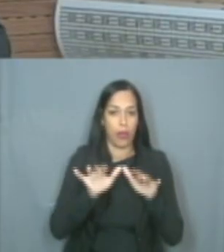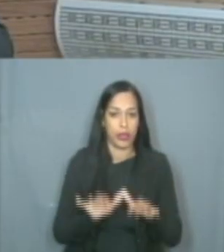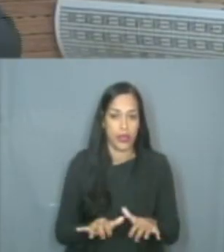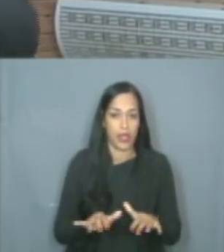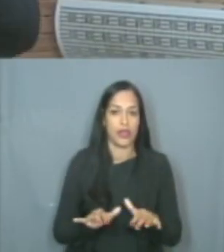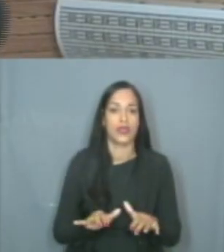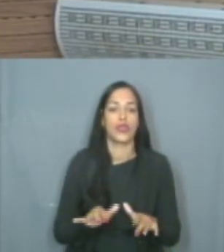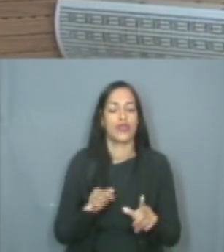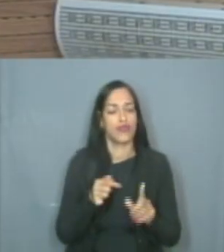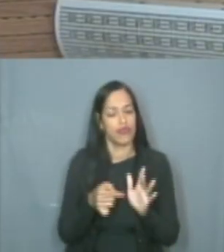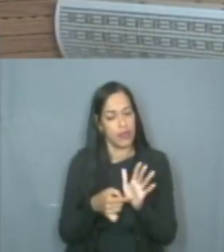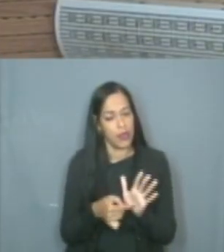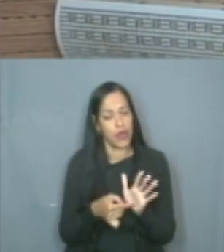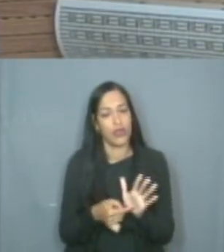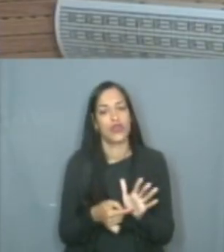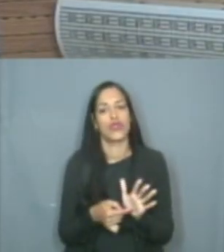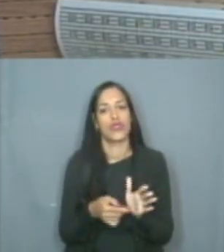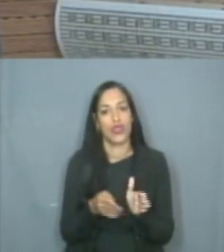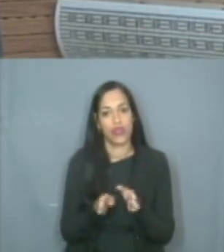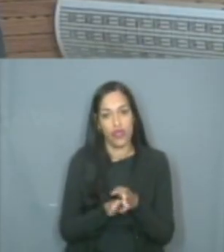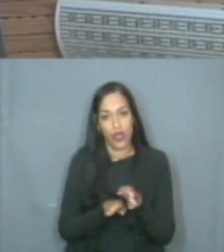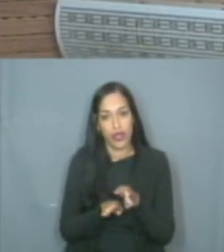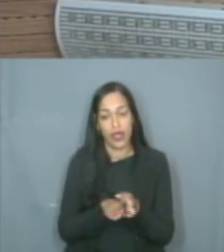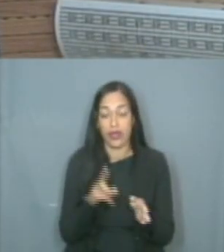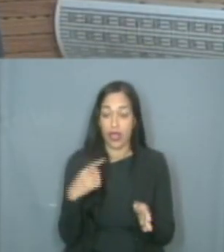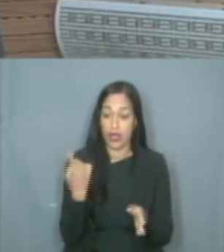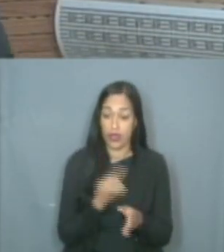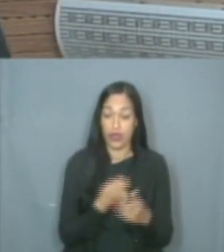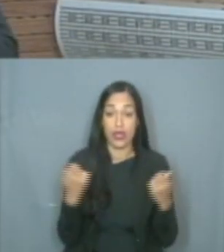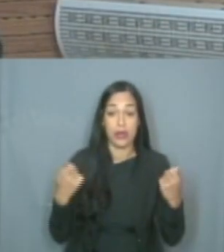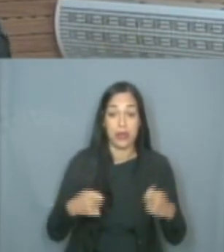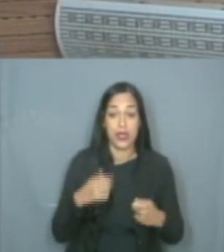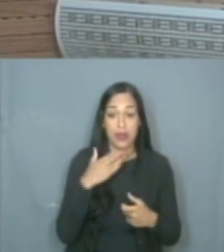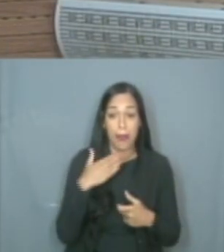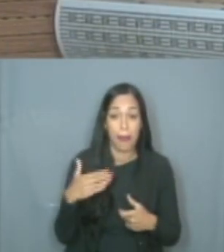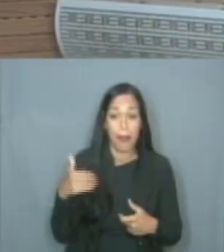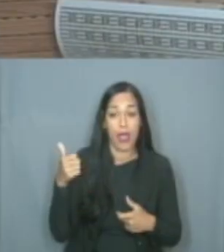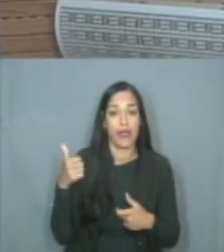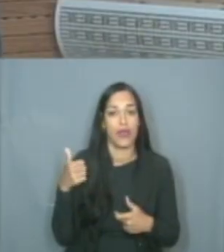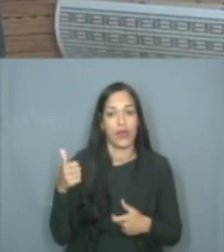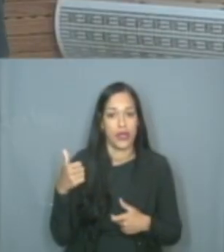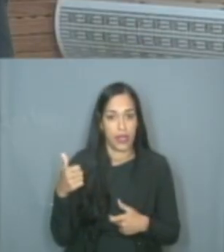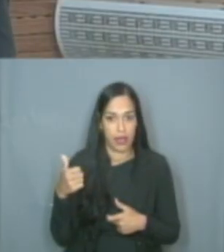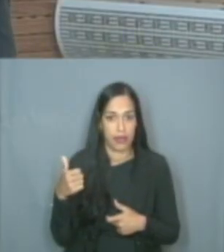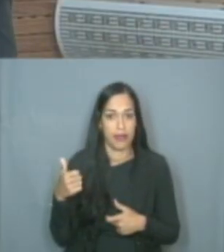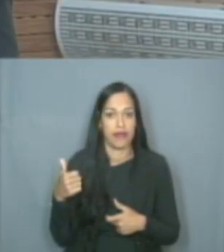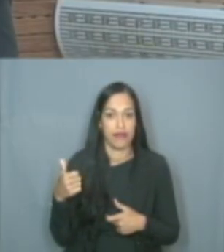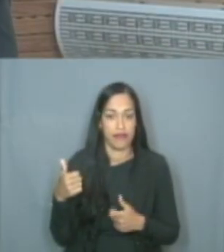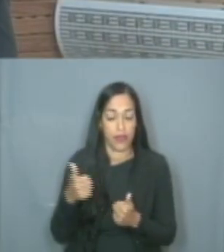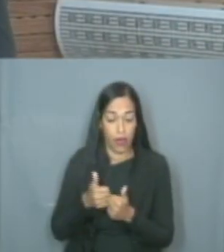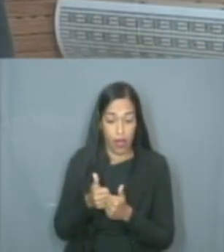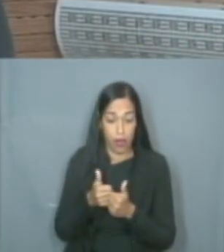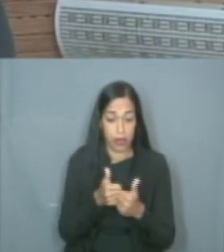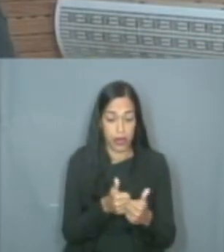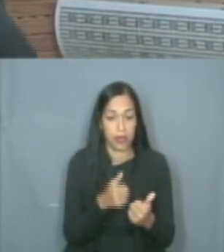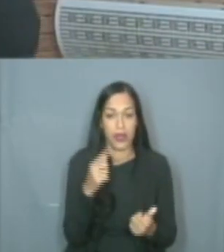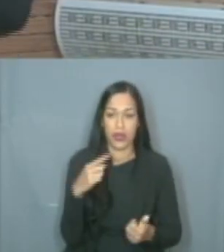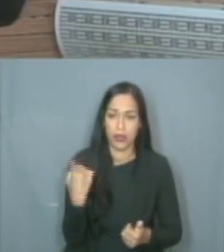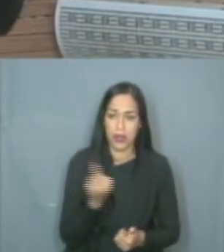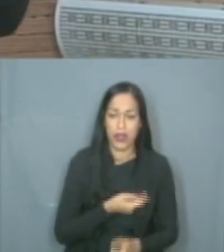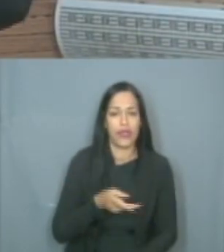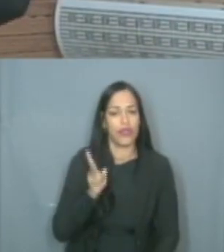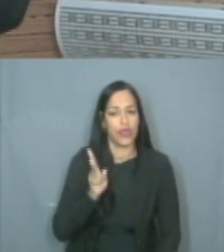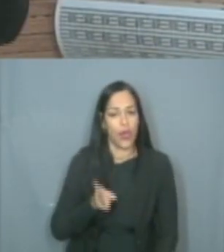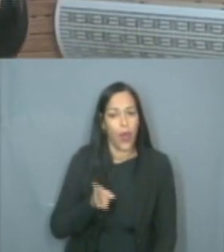ela já aponta ali, já encaminha, mas a gente precisa melhorar, intensificar essa questão do acompanhamento para que a gente continue com